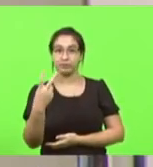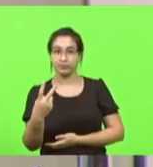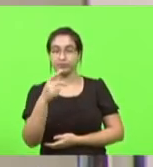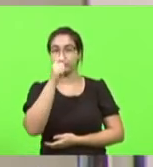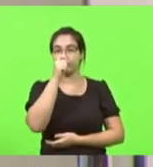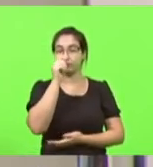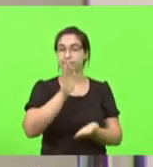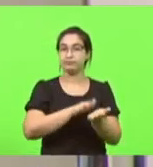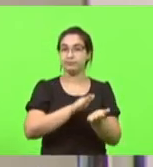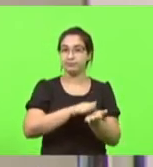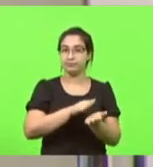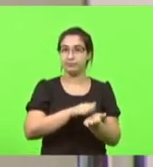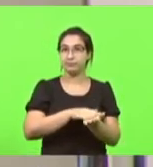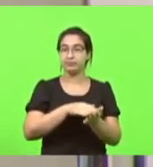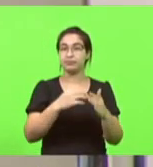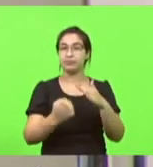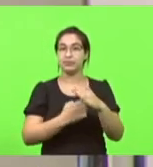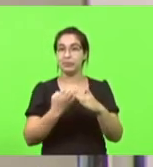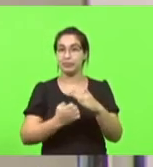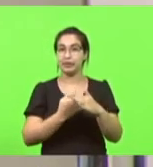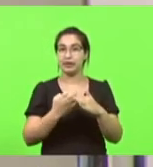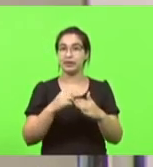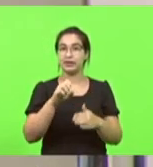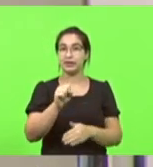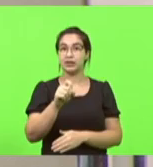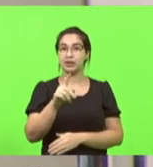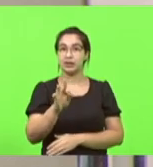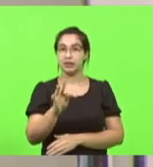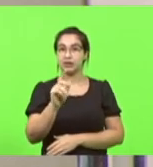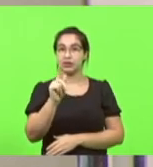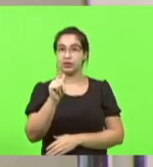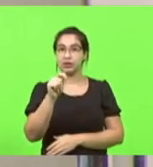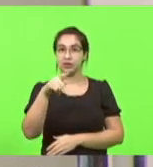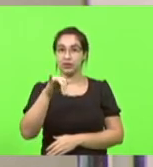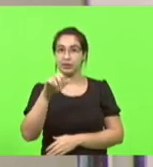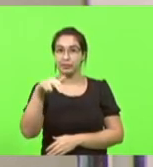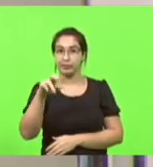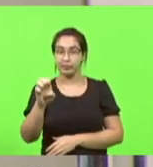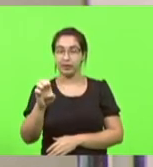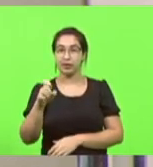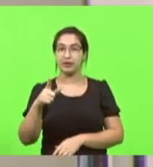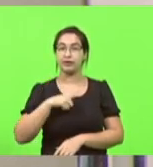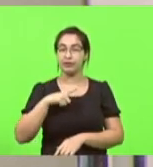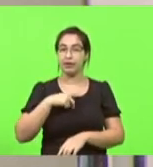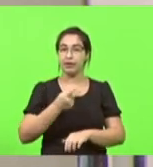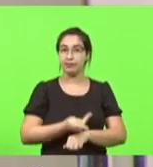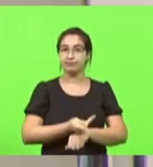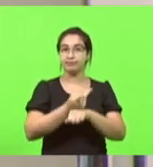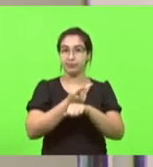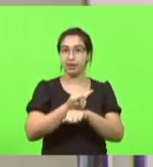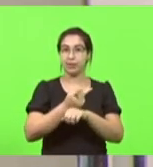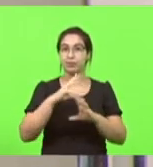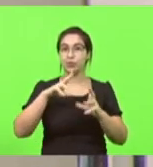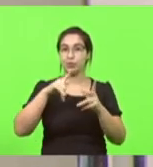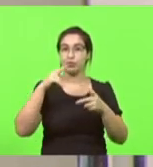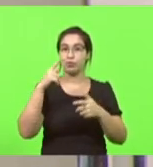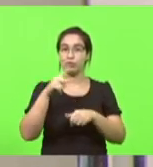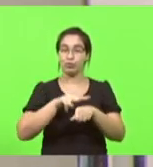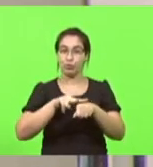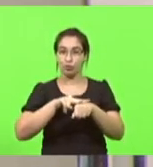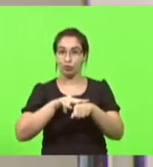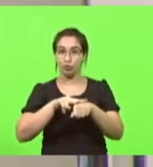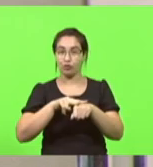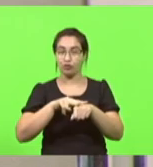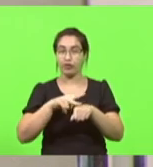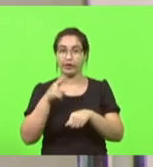manifestando aplausos à empresa Stratner por ter sido premiada na 9ª edição do prêmio Green Police the Work. Em discussão. Não havendo quem